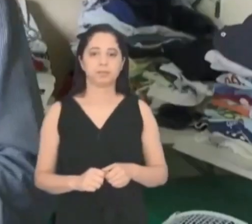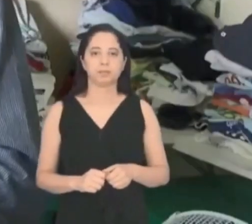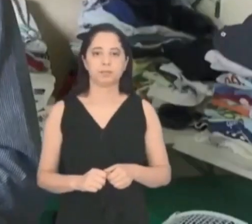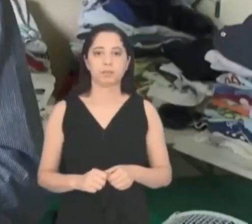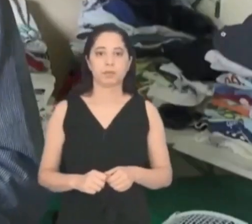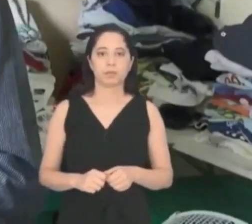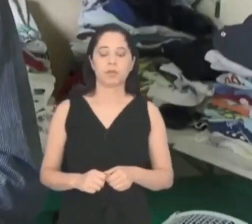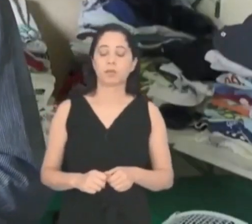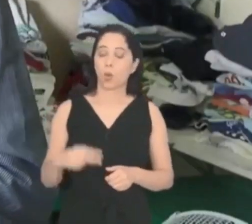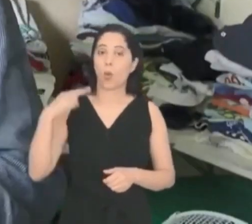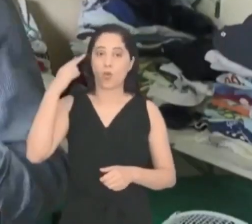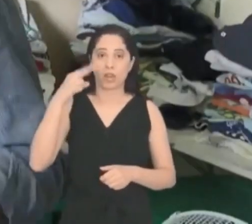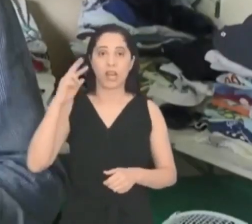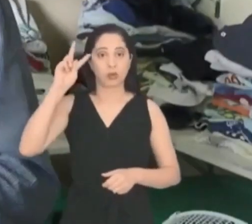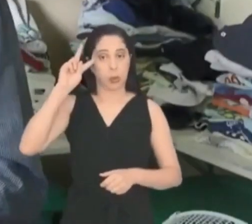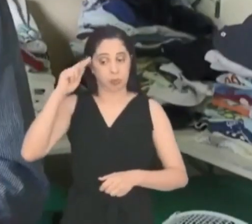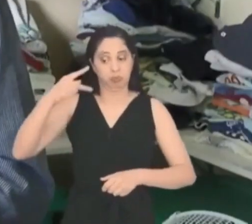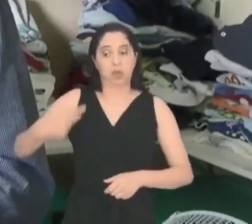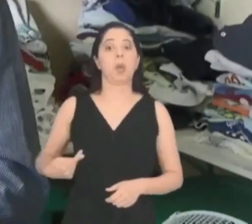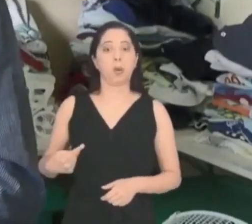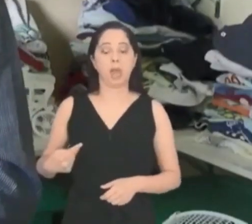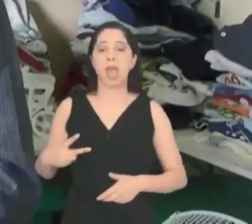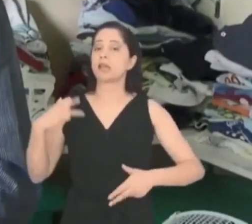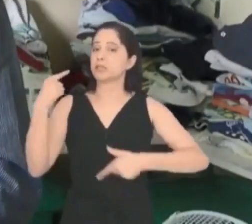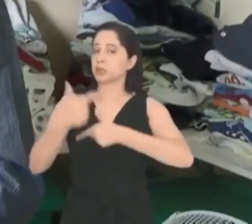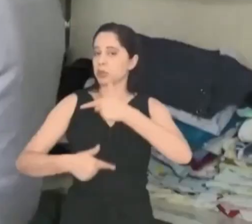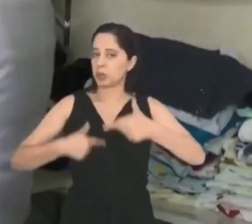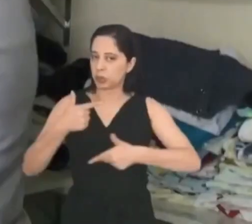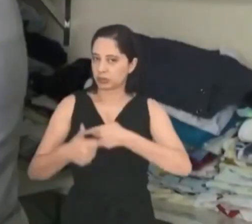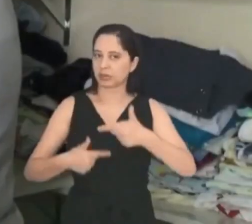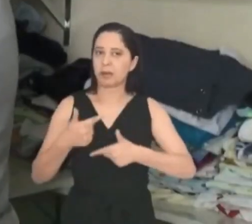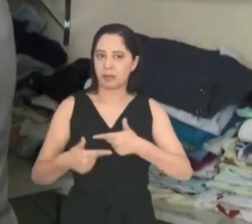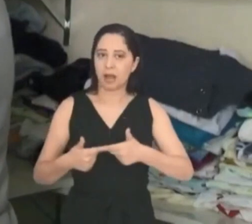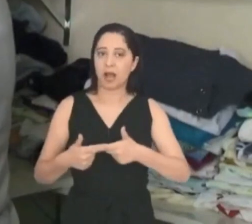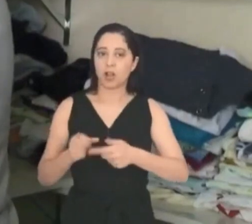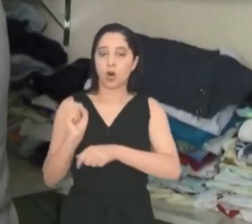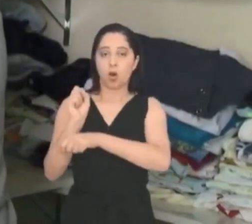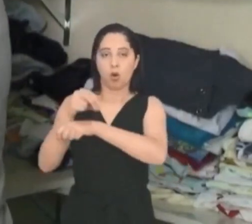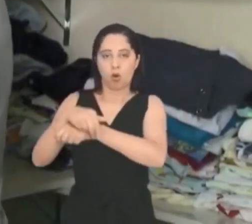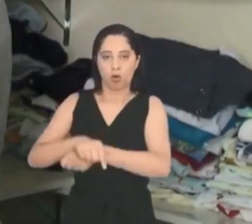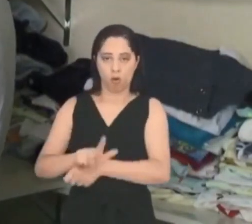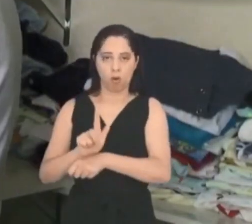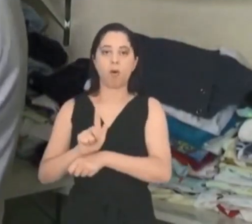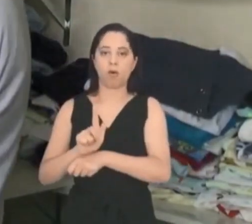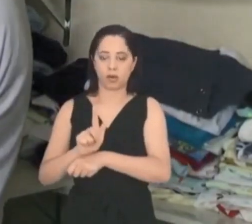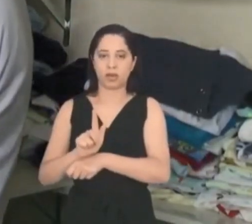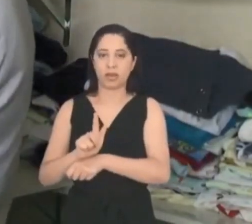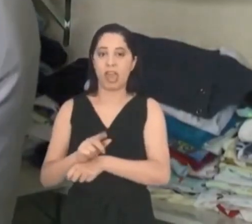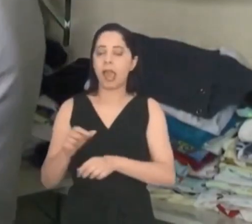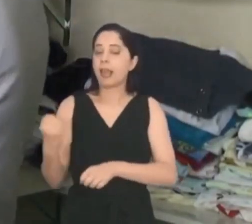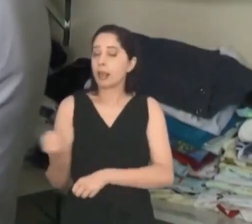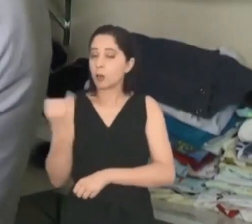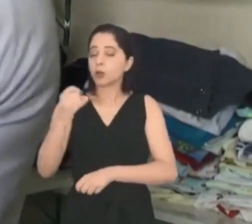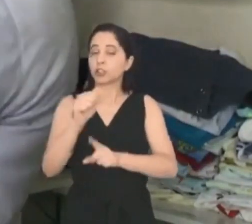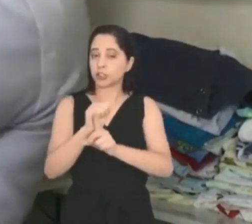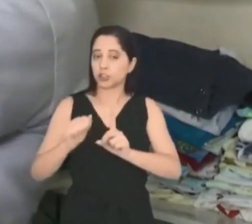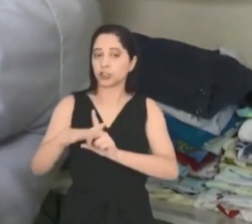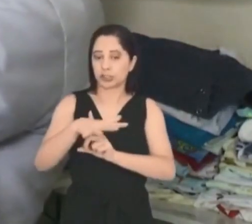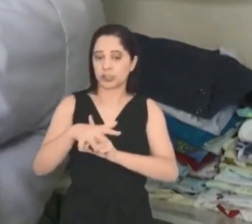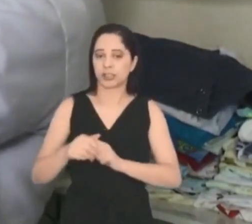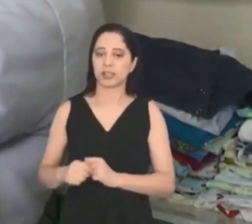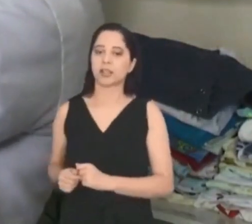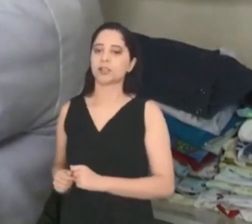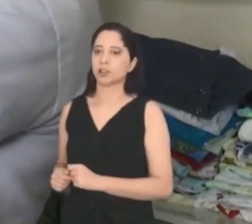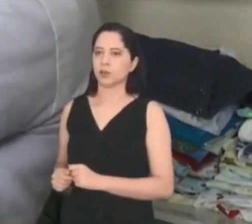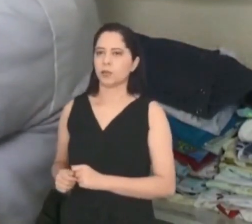pública. E o vereador reconhece o quanto o trabalho social e instituições sem fins lucrativos são estruturas